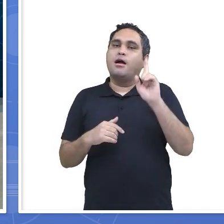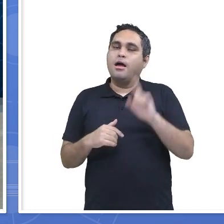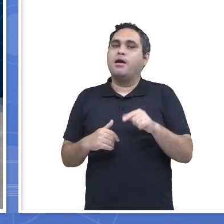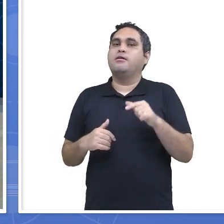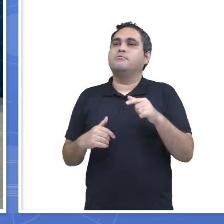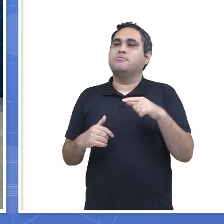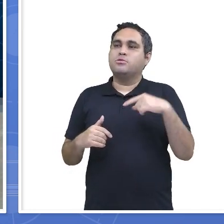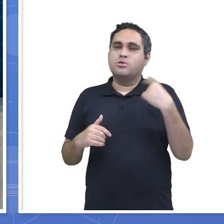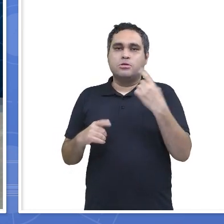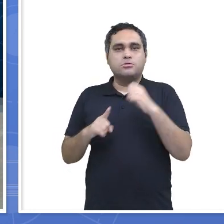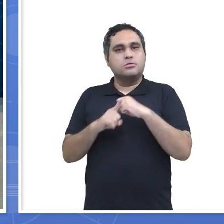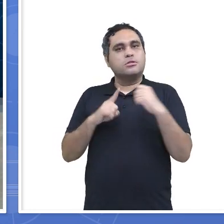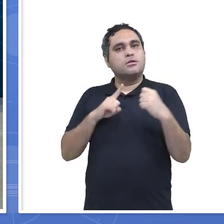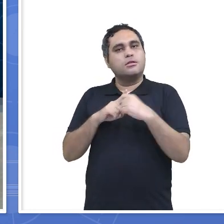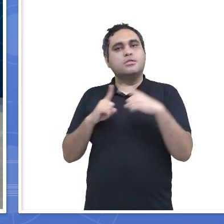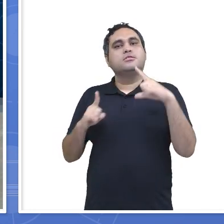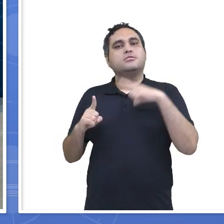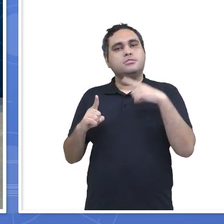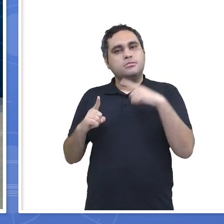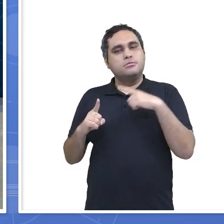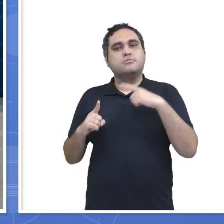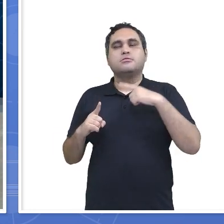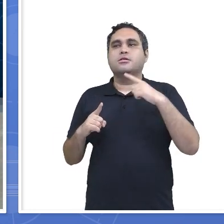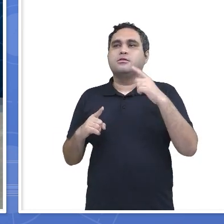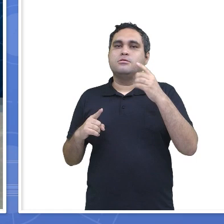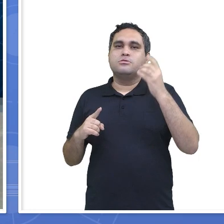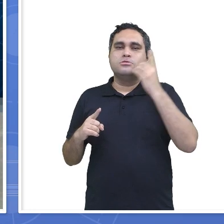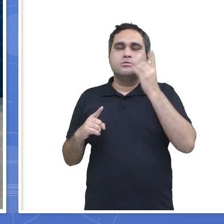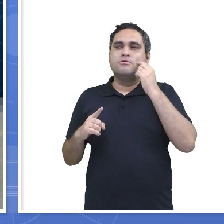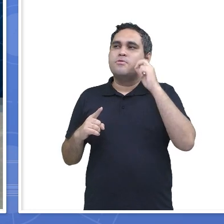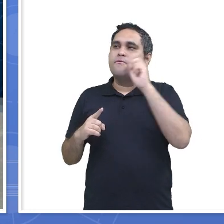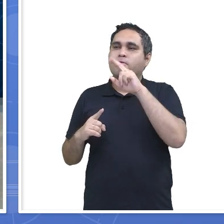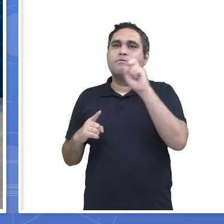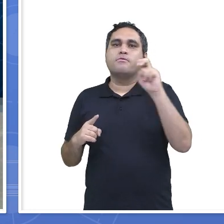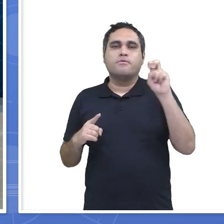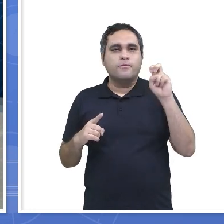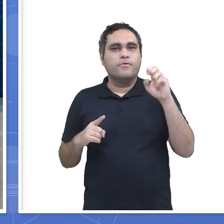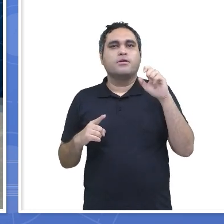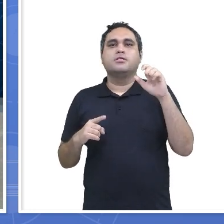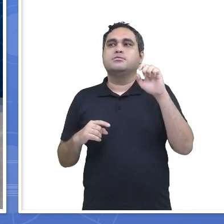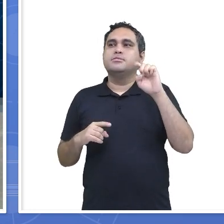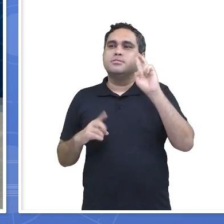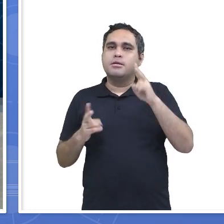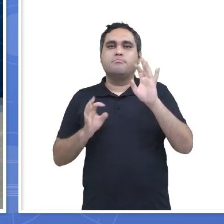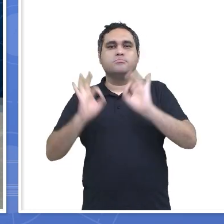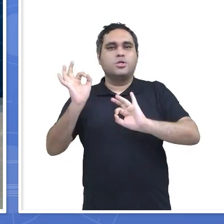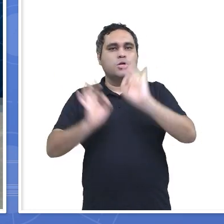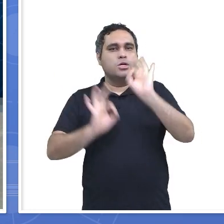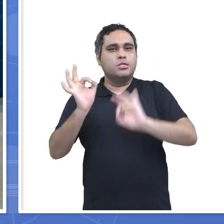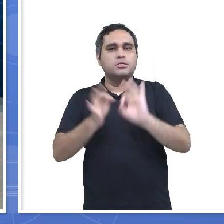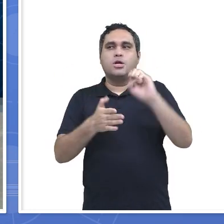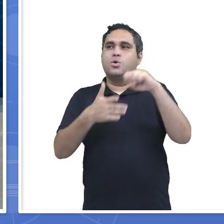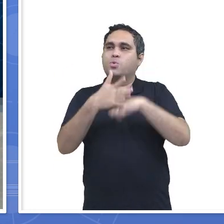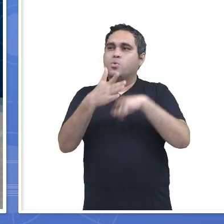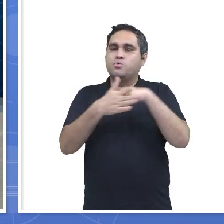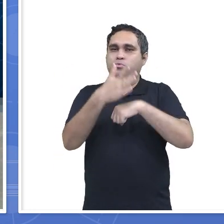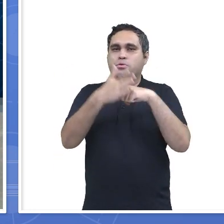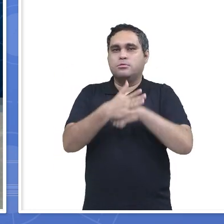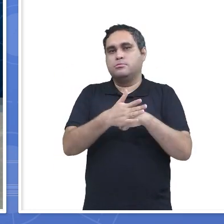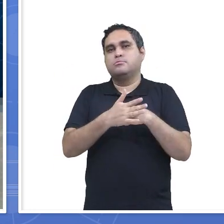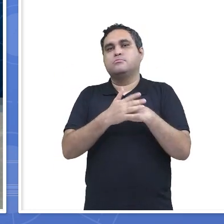nossa sociedade, que estão aí no dia a dia da sociedade, estão sempre se organizando, lutando, buscando,